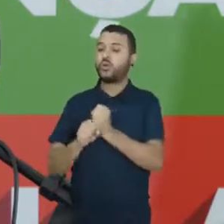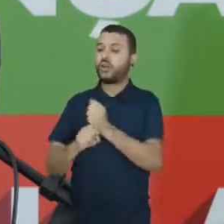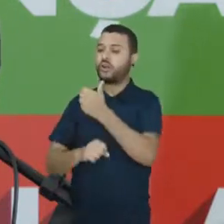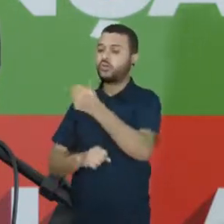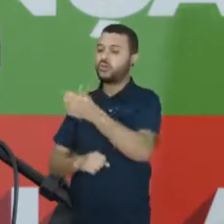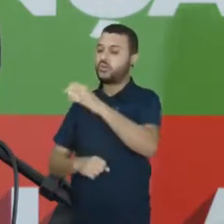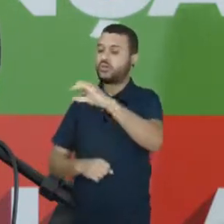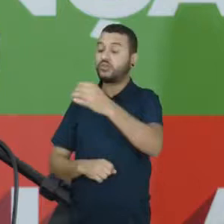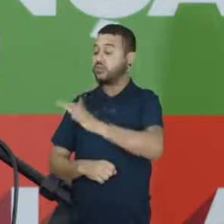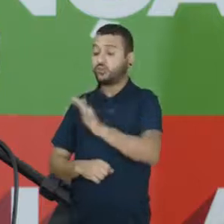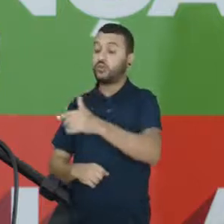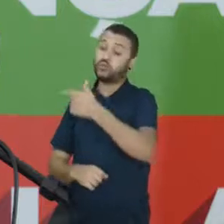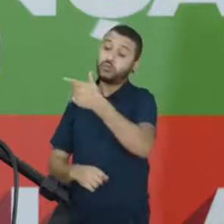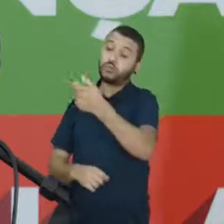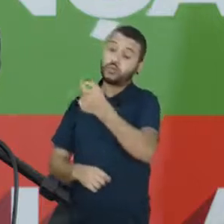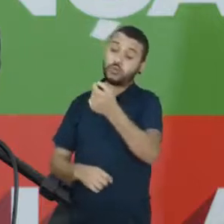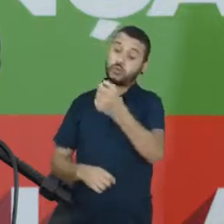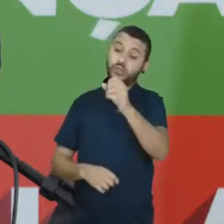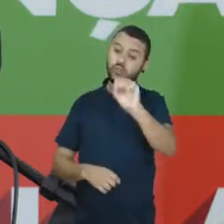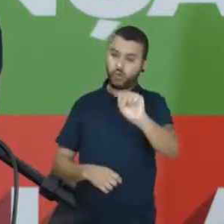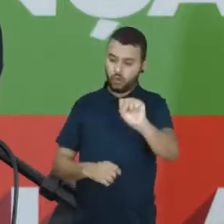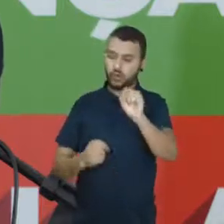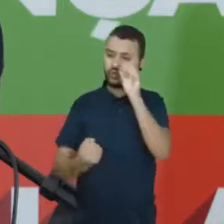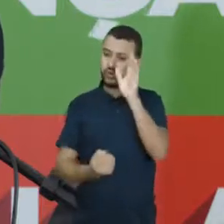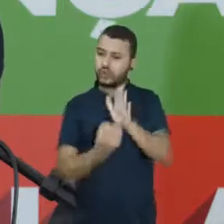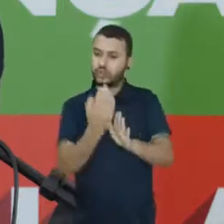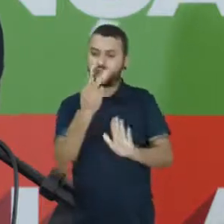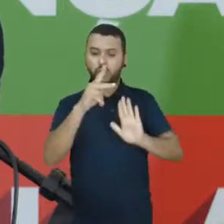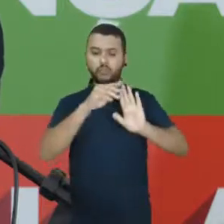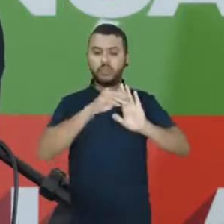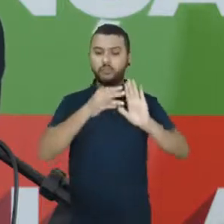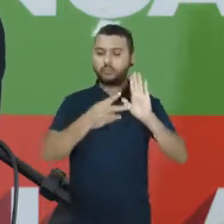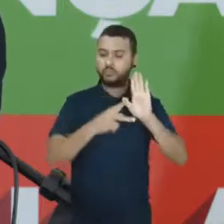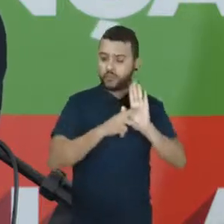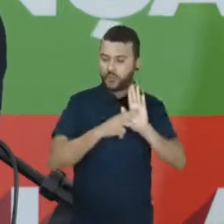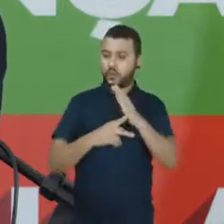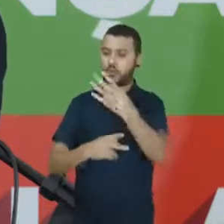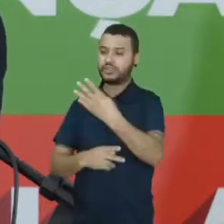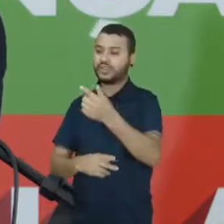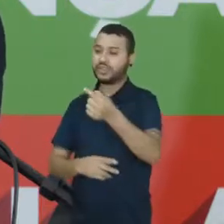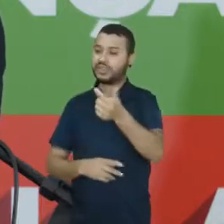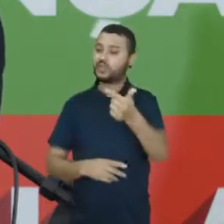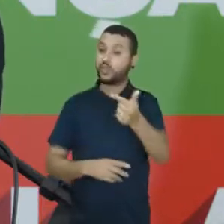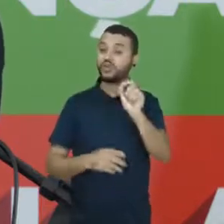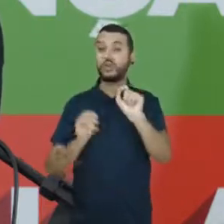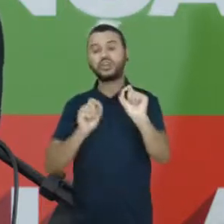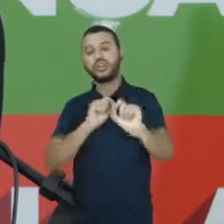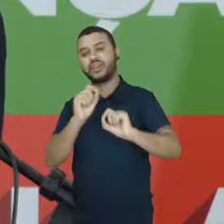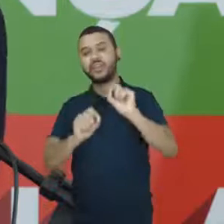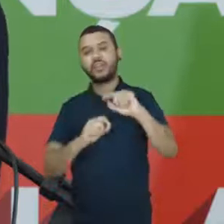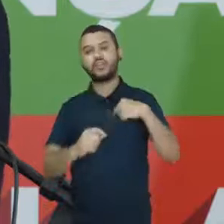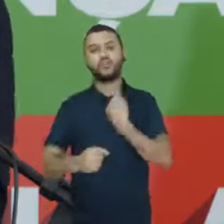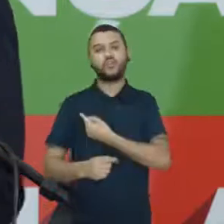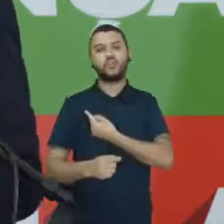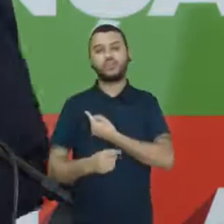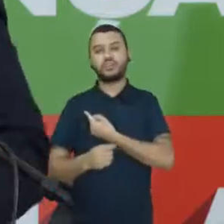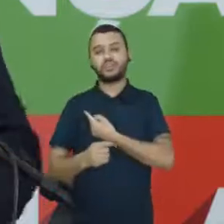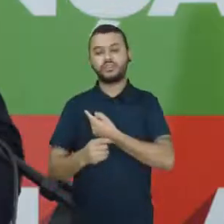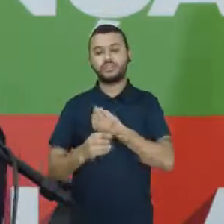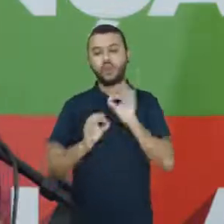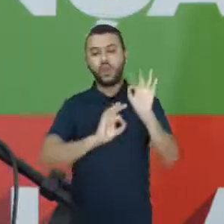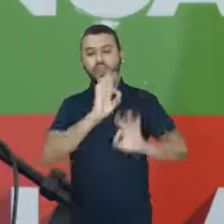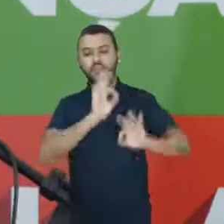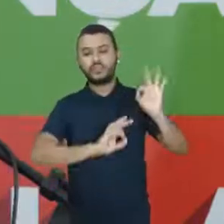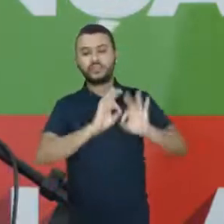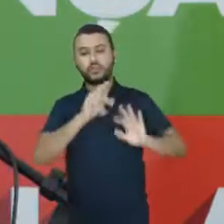em 2008 a gente aprovou a medida provisória 452, que a gente negociou a securitização do setor rural, uma